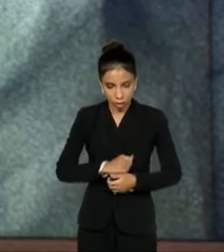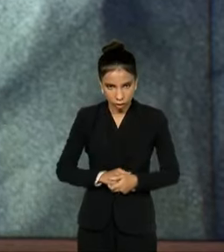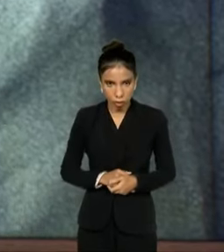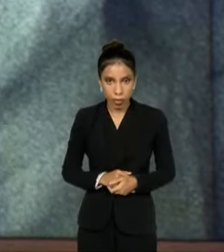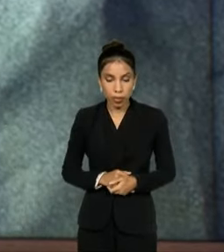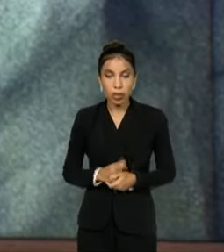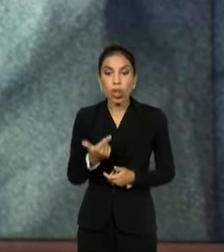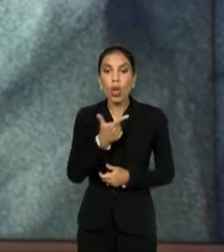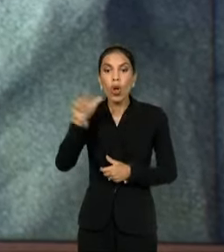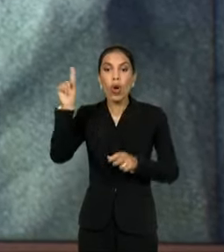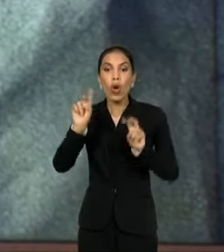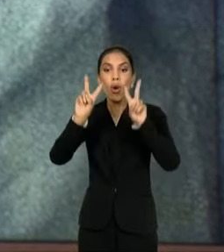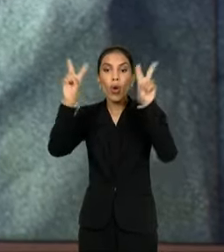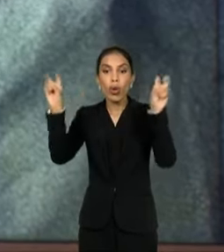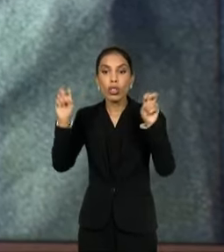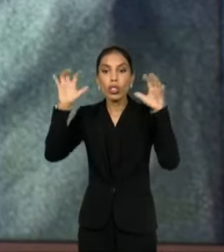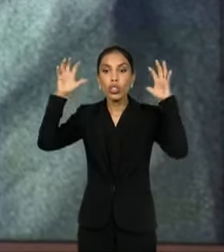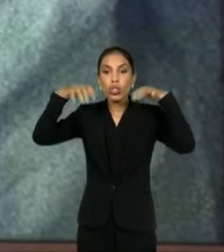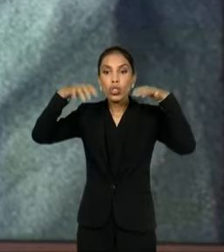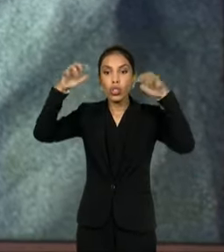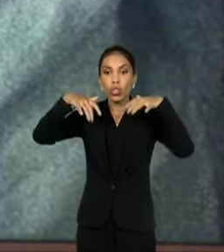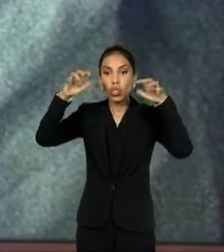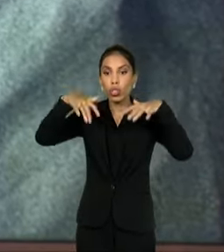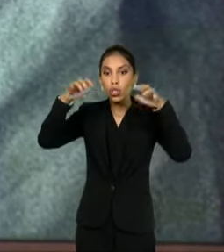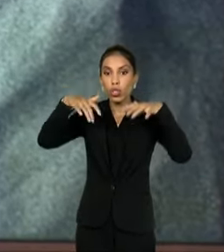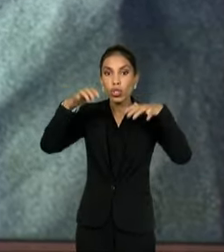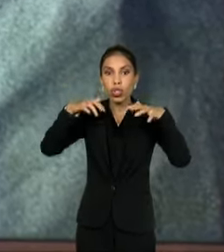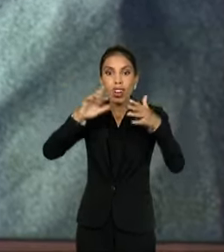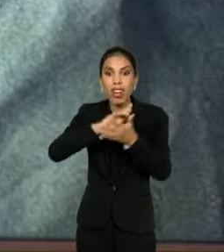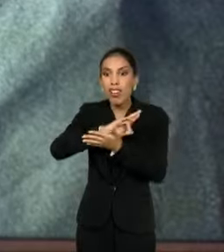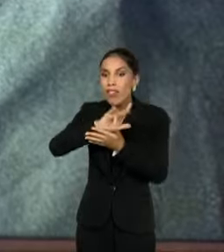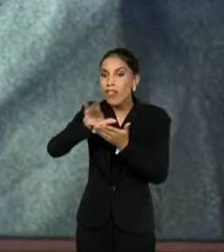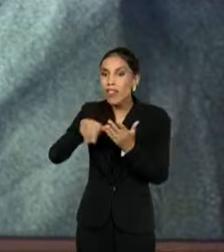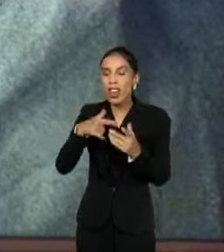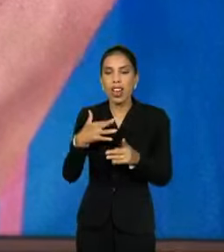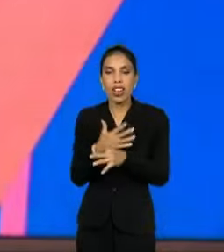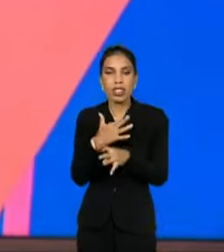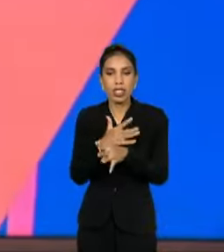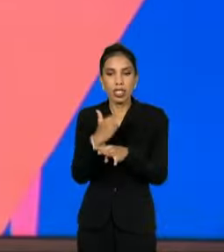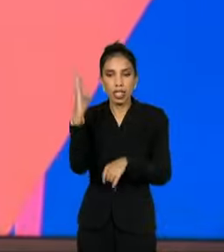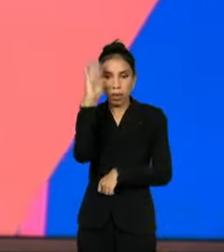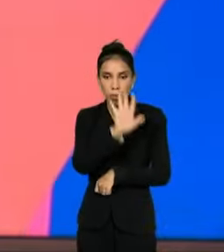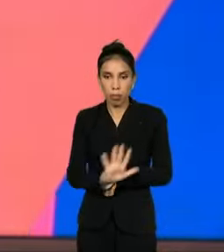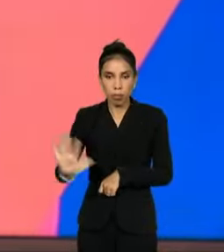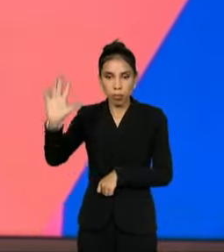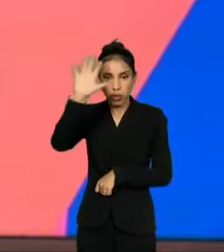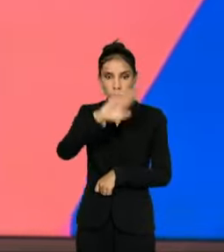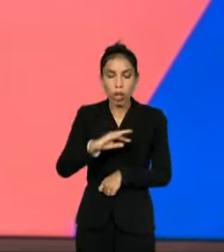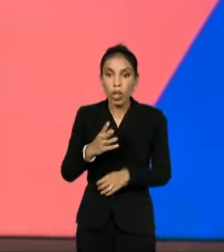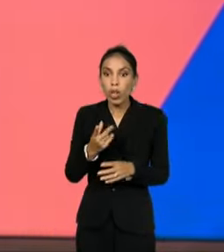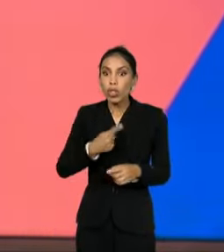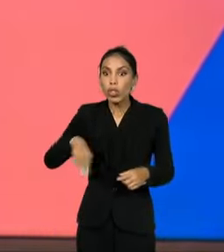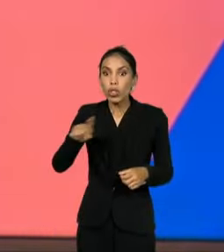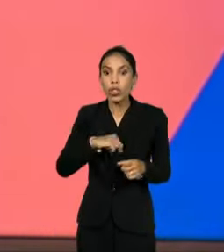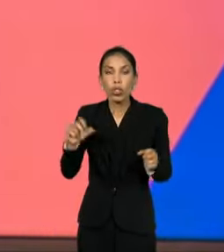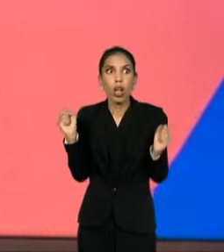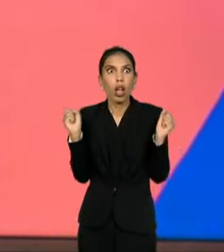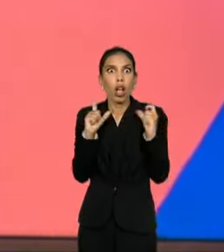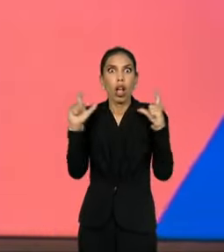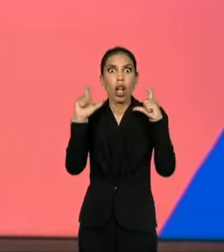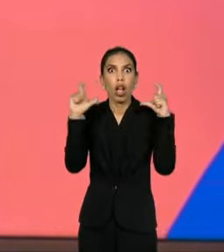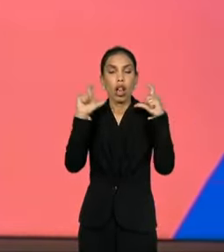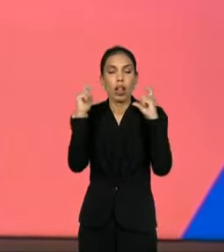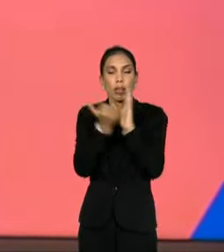um outro assunto de hoje também são as chuvas que caíram nos últimos dias em várias cidades brasileiras e deixaram todos nós em alerta